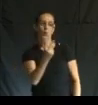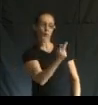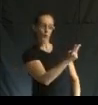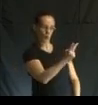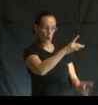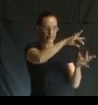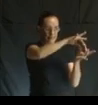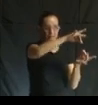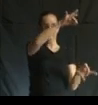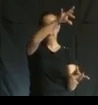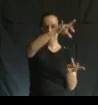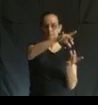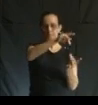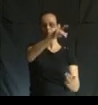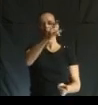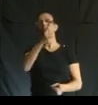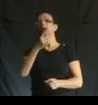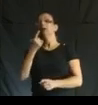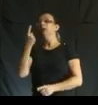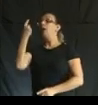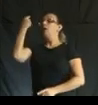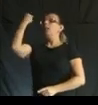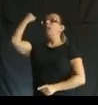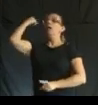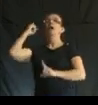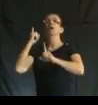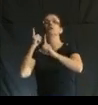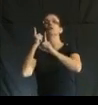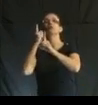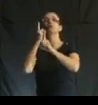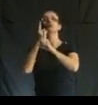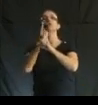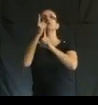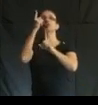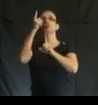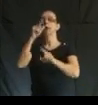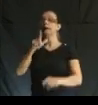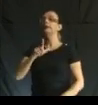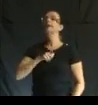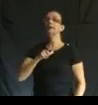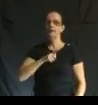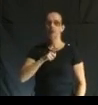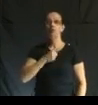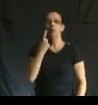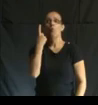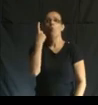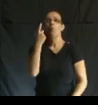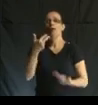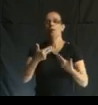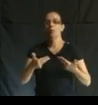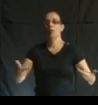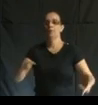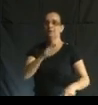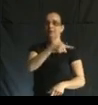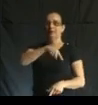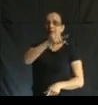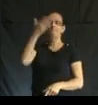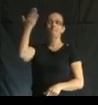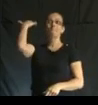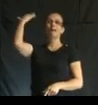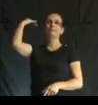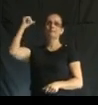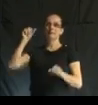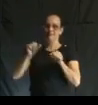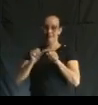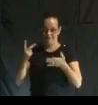de memória e descobriram que havia uma falta, alguma coisa que eles cometeram no passado.